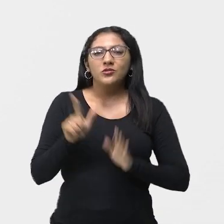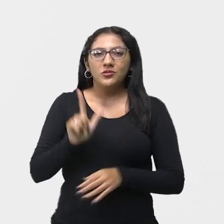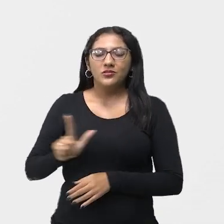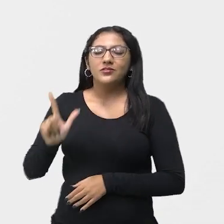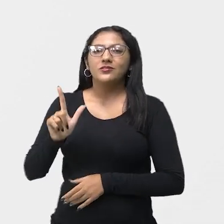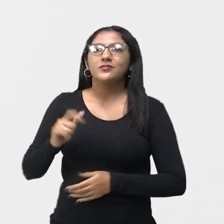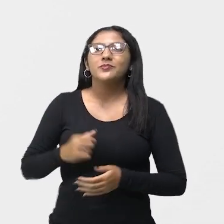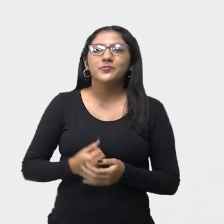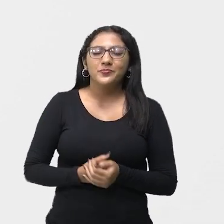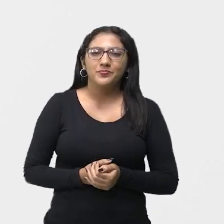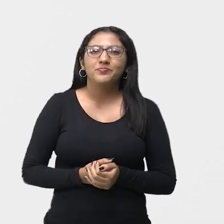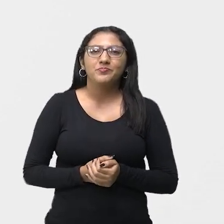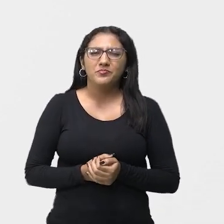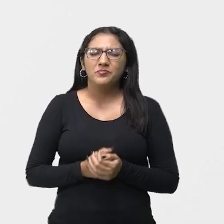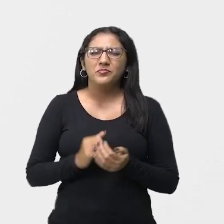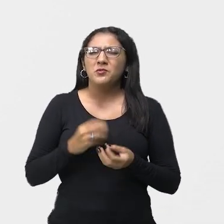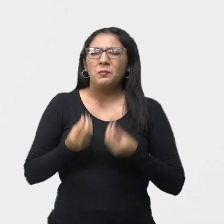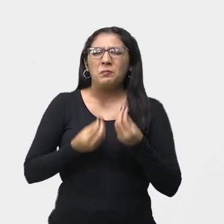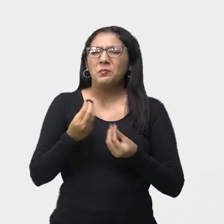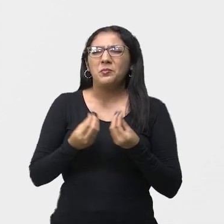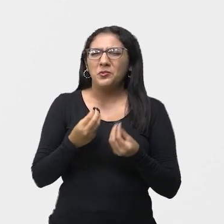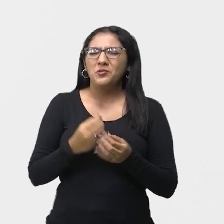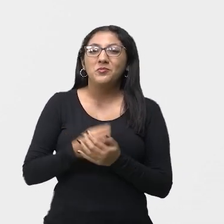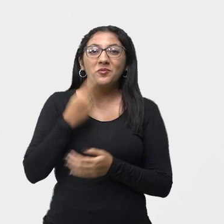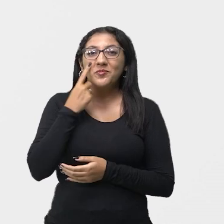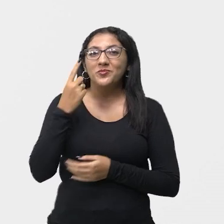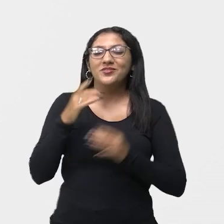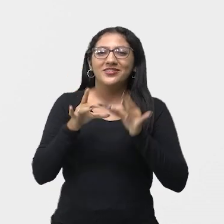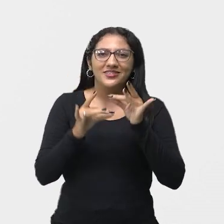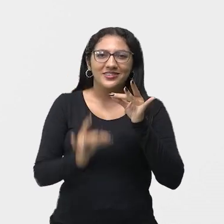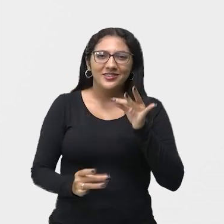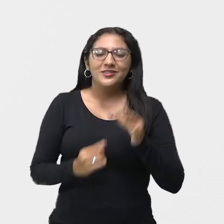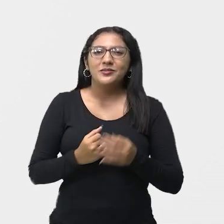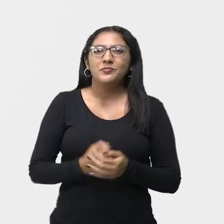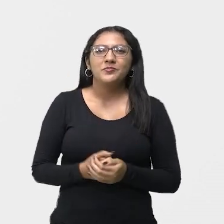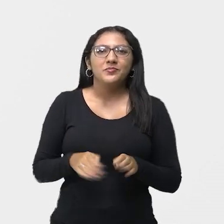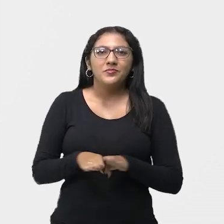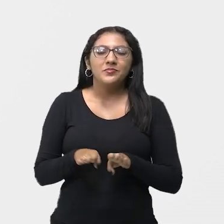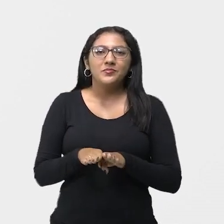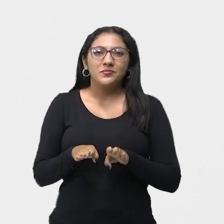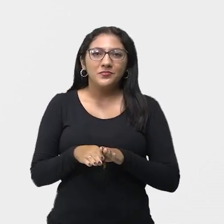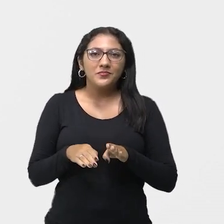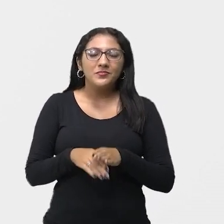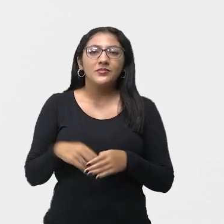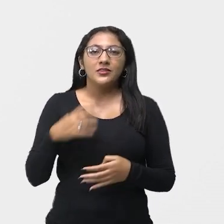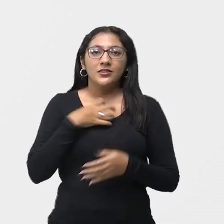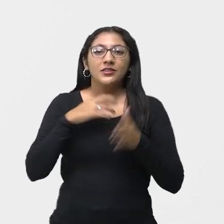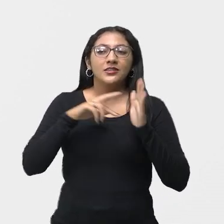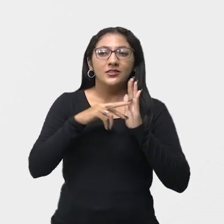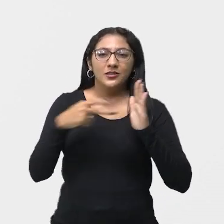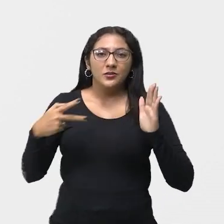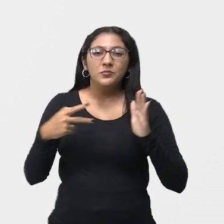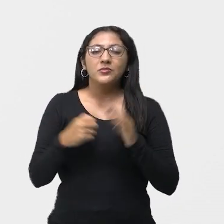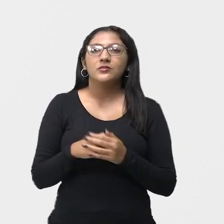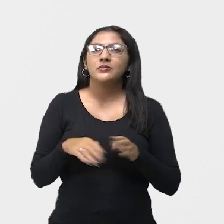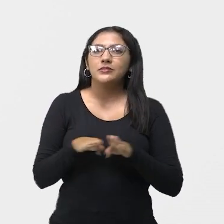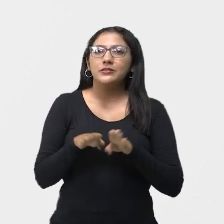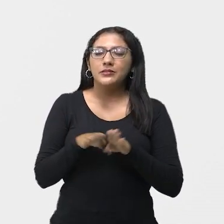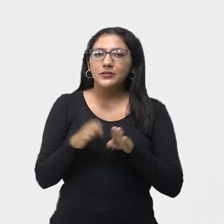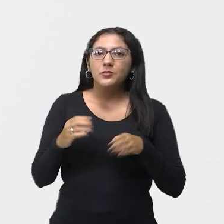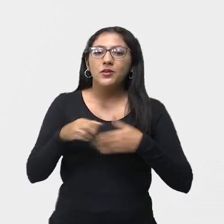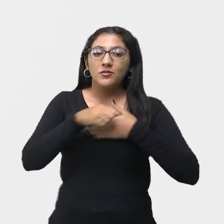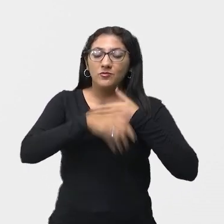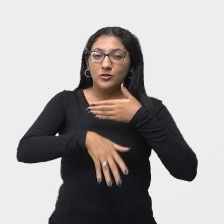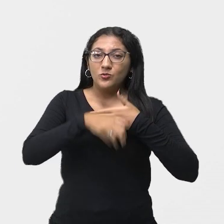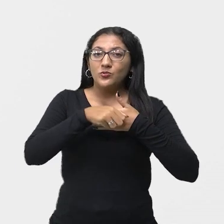literários. Traduzindo tudo isso, olhem em nosso detalhamento, vamos falar sobre a questão da denotação e conotação, com especial ênfase nas